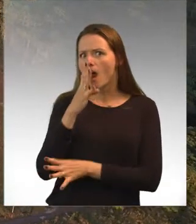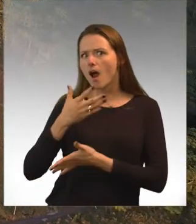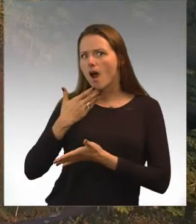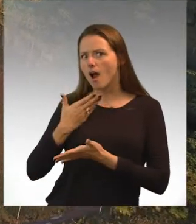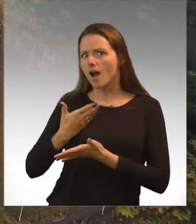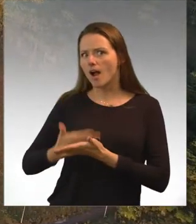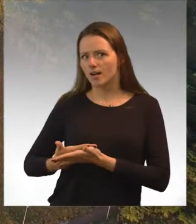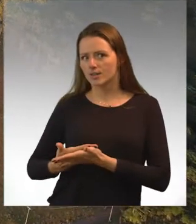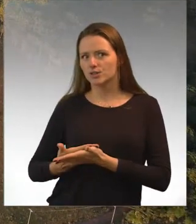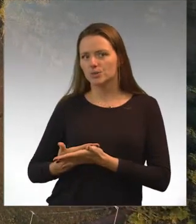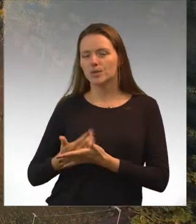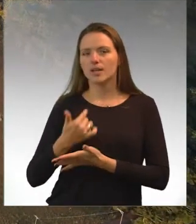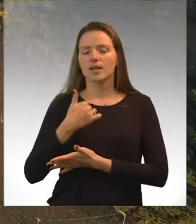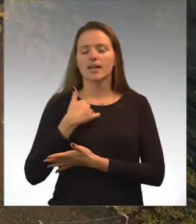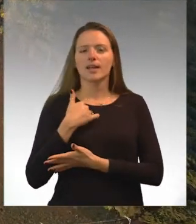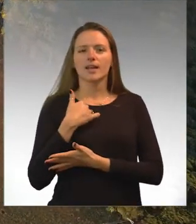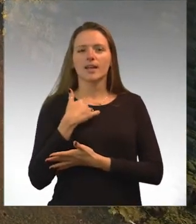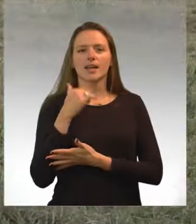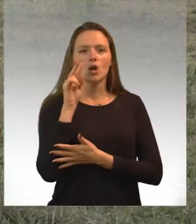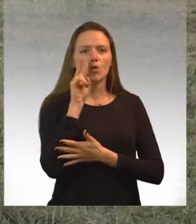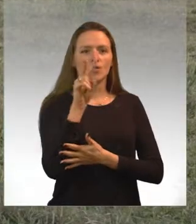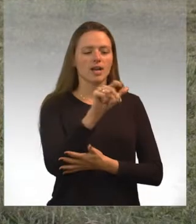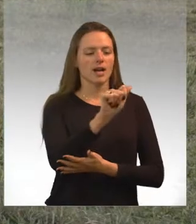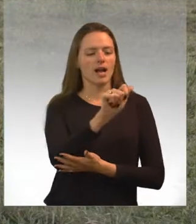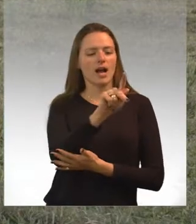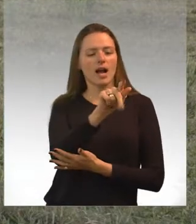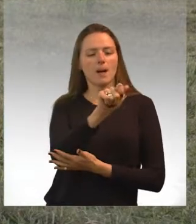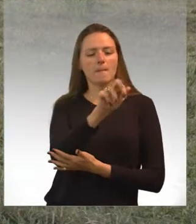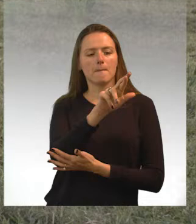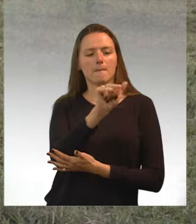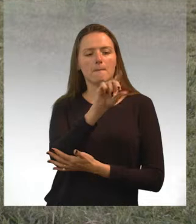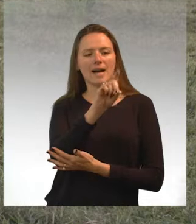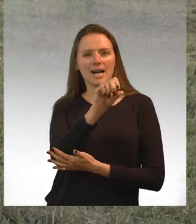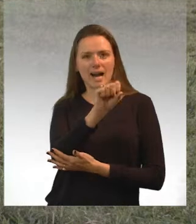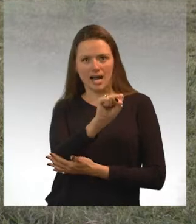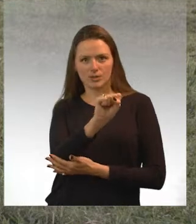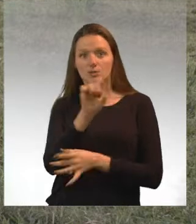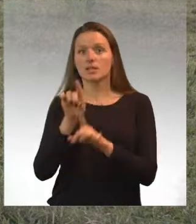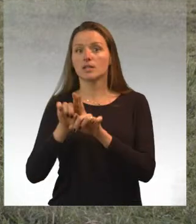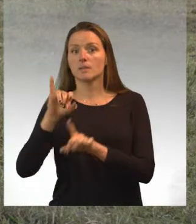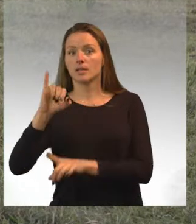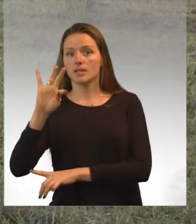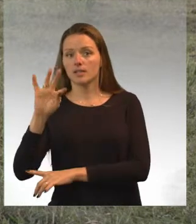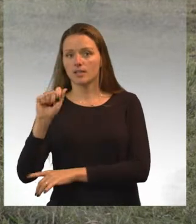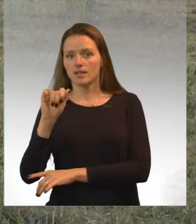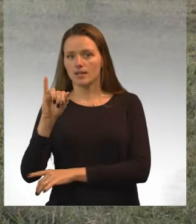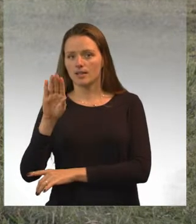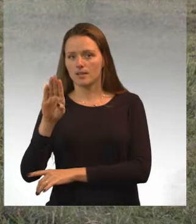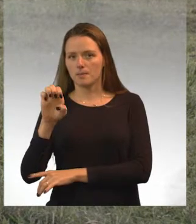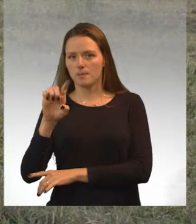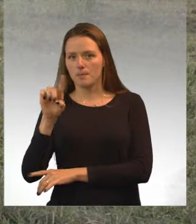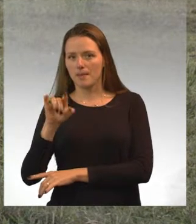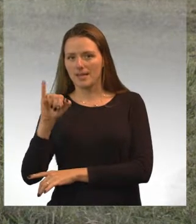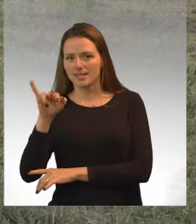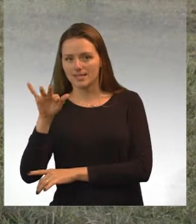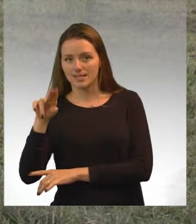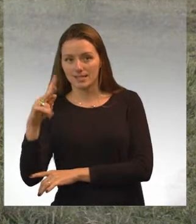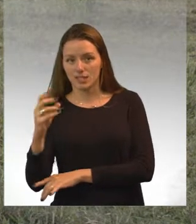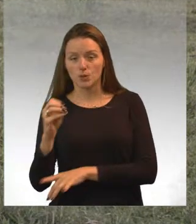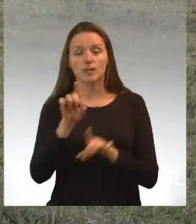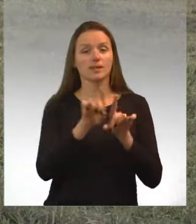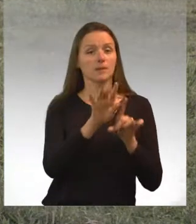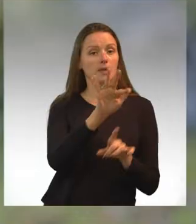ver os aparados da Serra, não, Itebezinho pela primeira vez, e Fortaleza também.